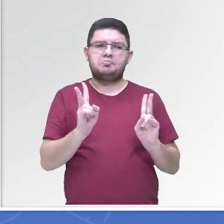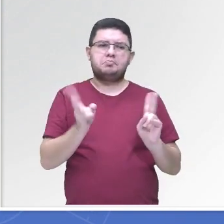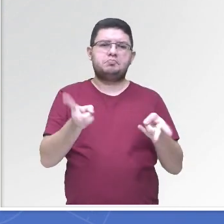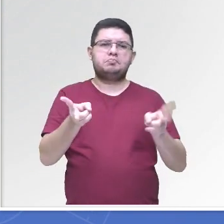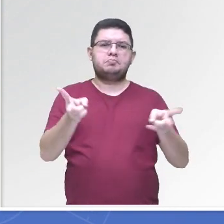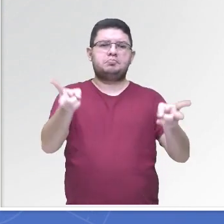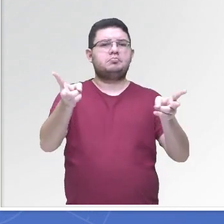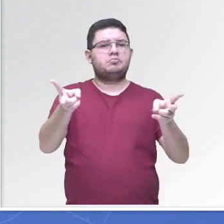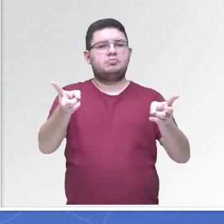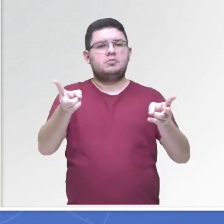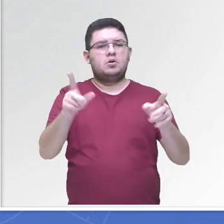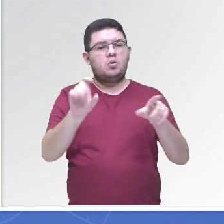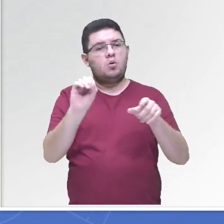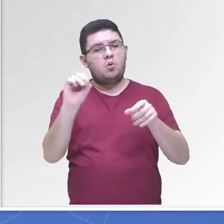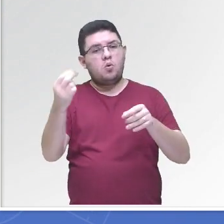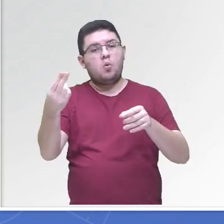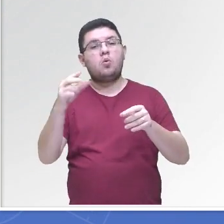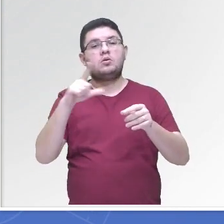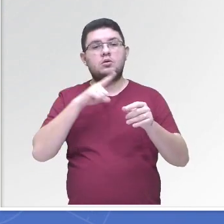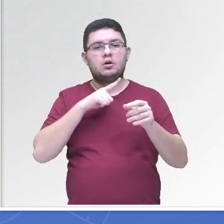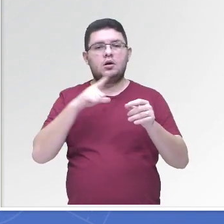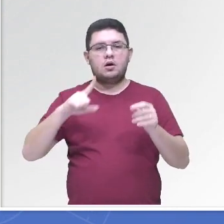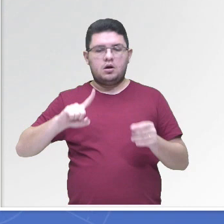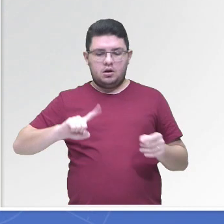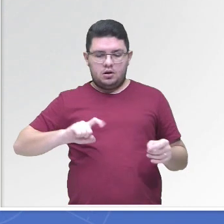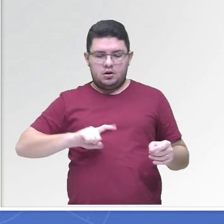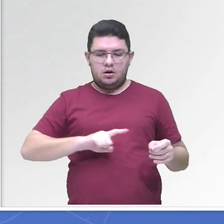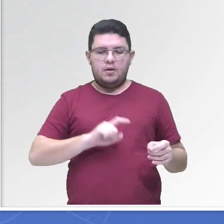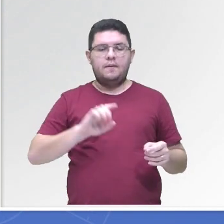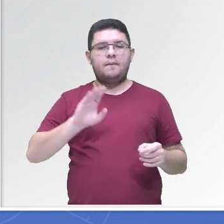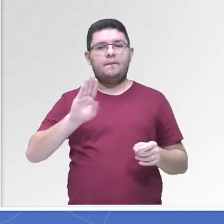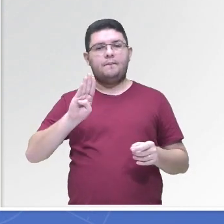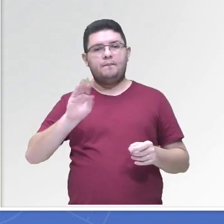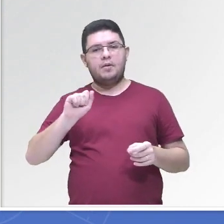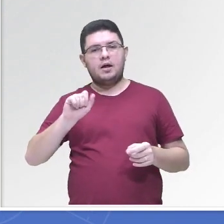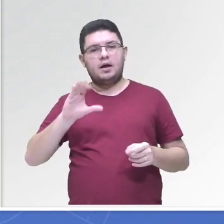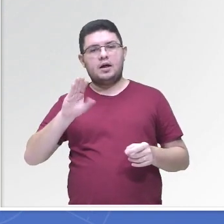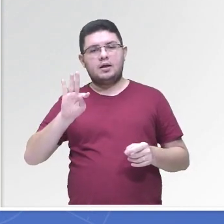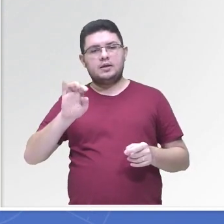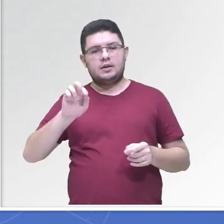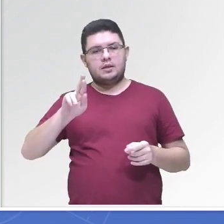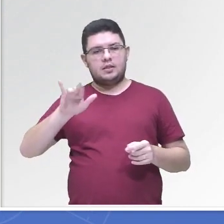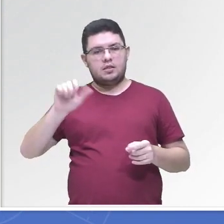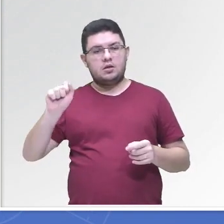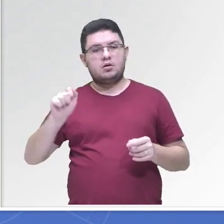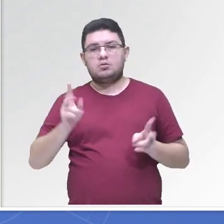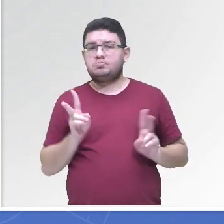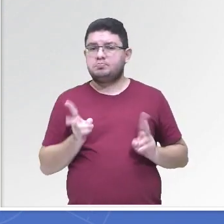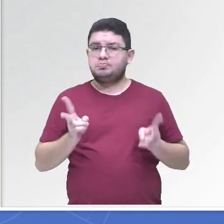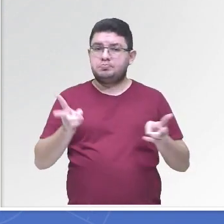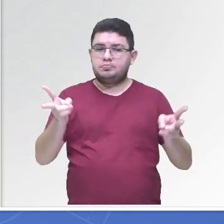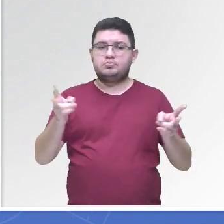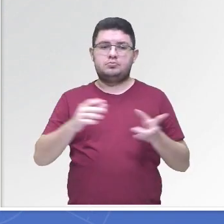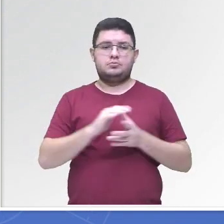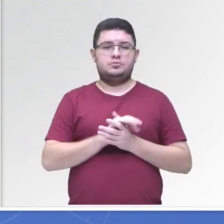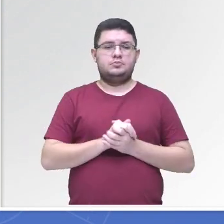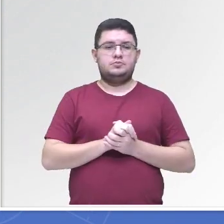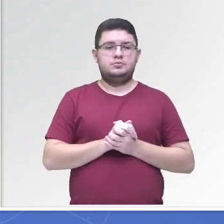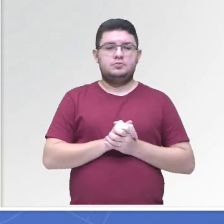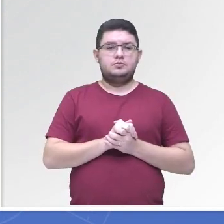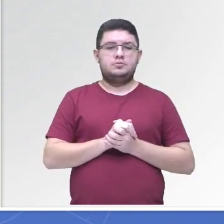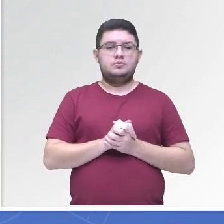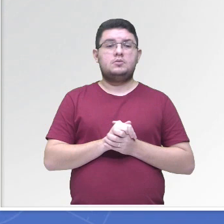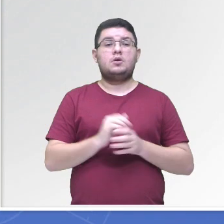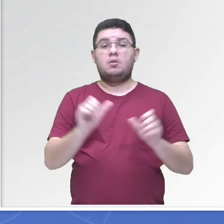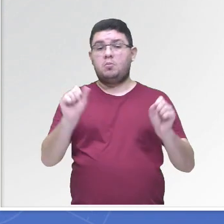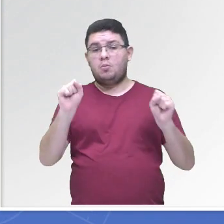tratando, você vai estar potencializando, fazendo com que aquela bactéria vire uma superbactéria, tá, gente? A